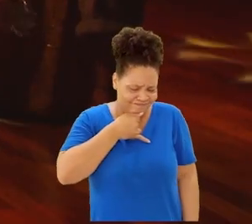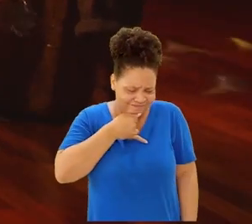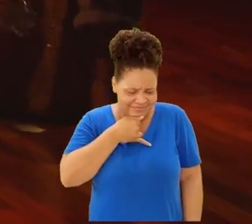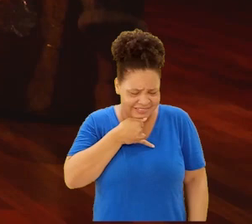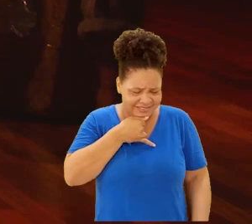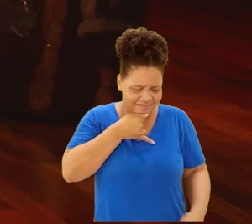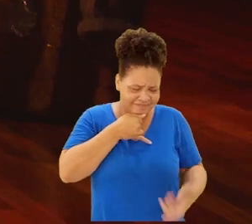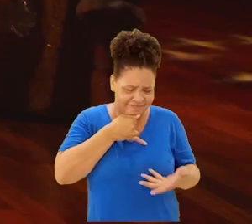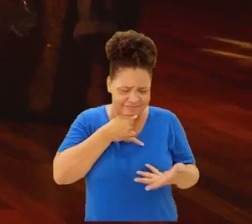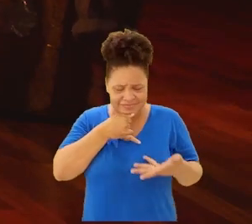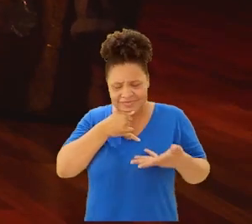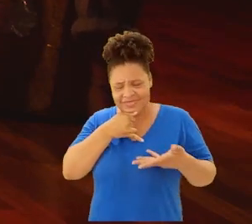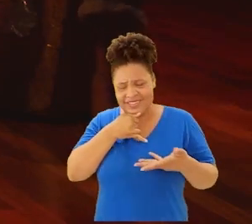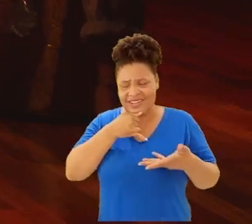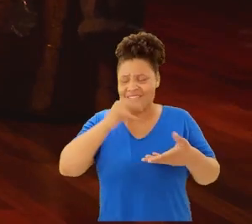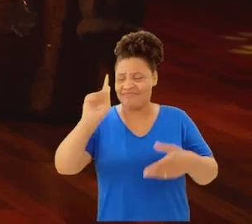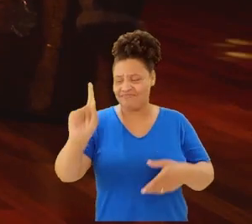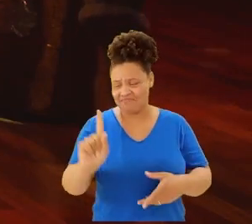que eu não lhe vejo.